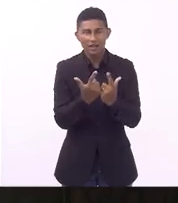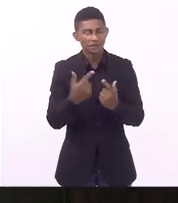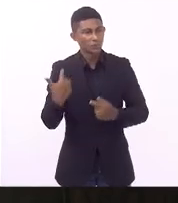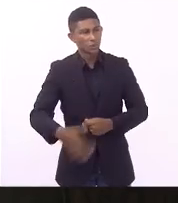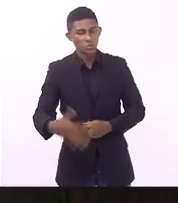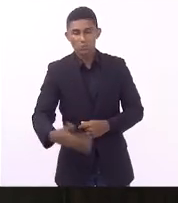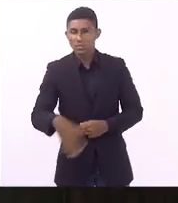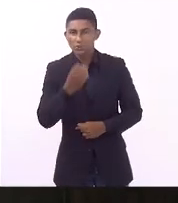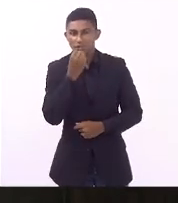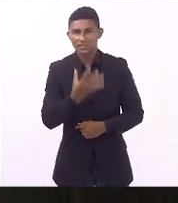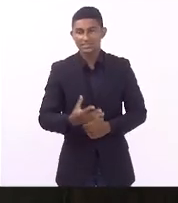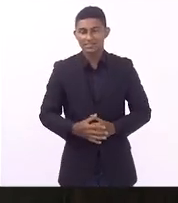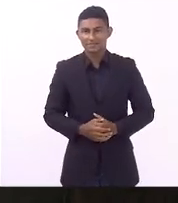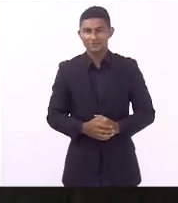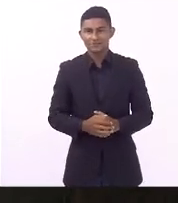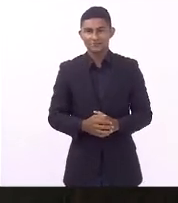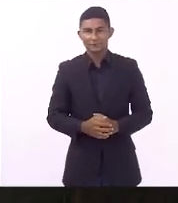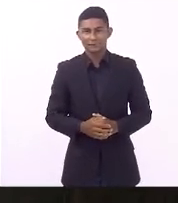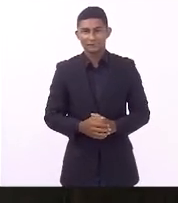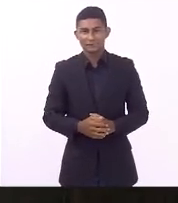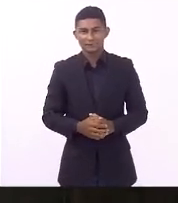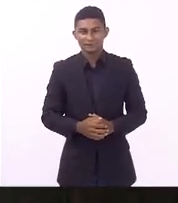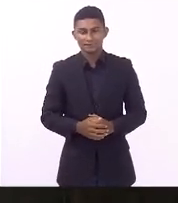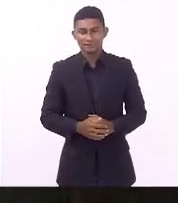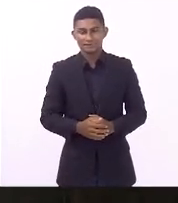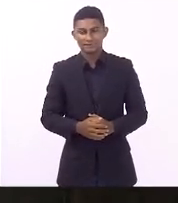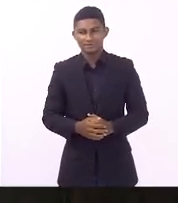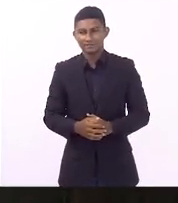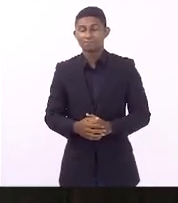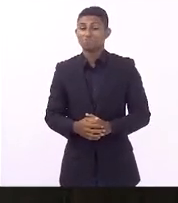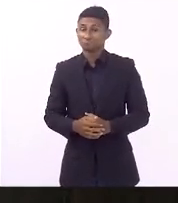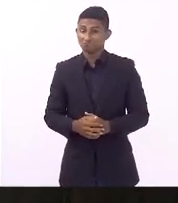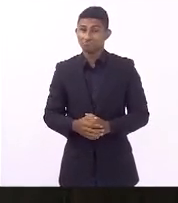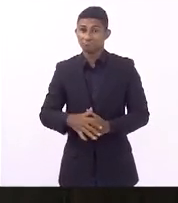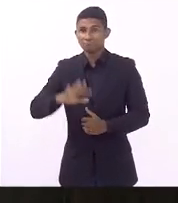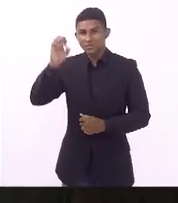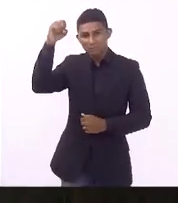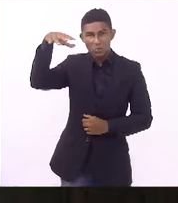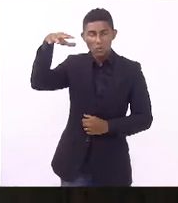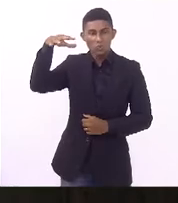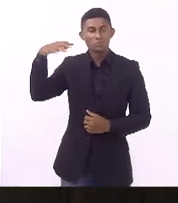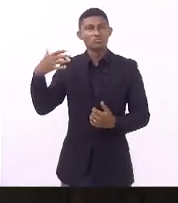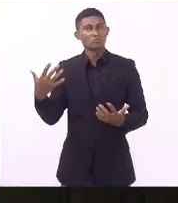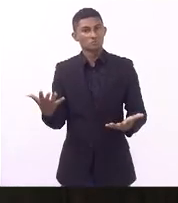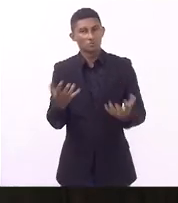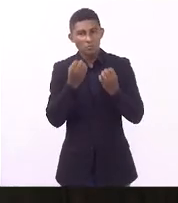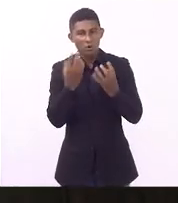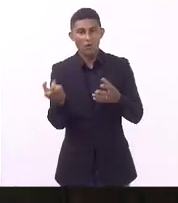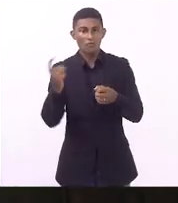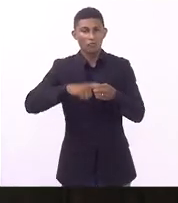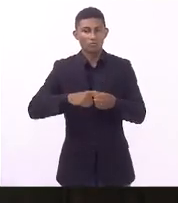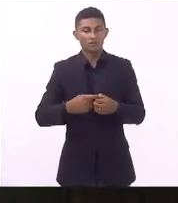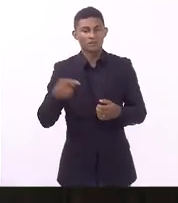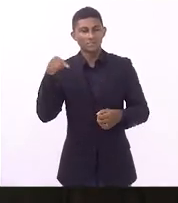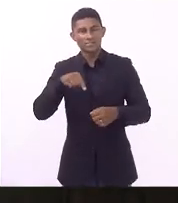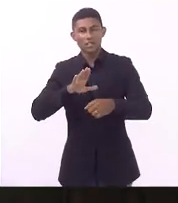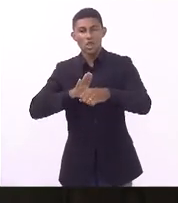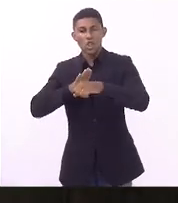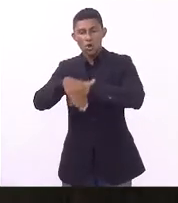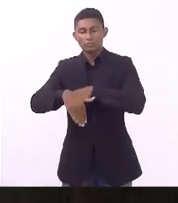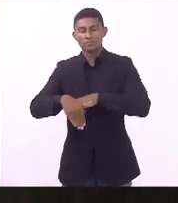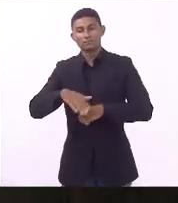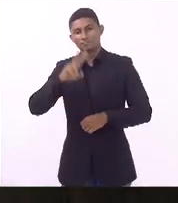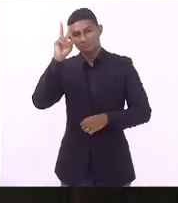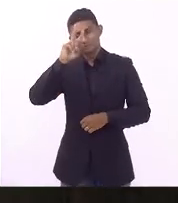né? Haja Fiat Lux. Cid Benjamin. Olha, noite histórica, né?